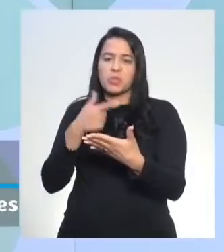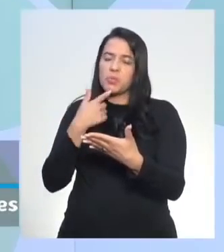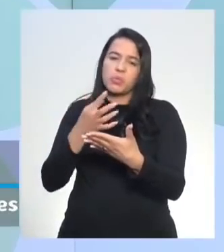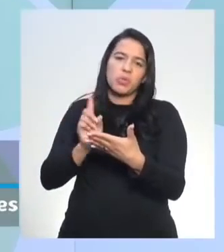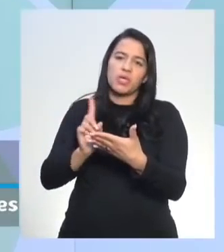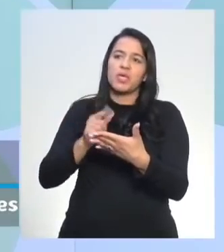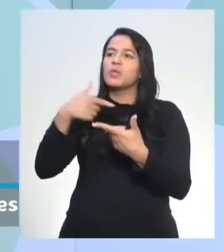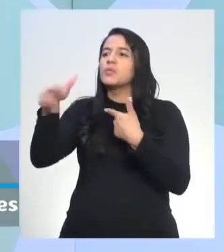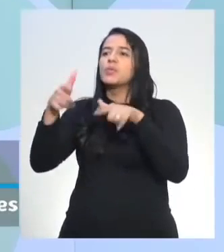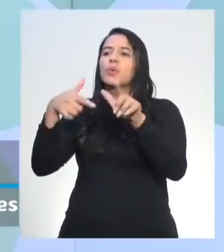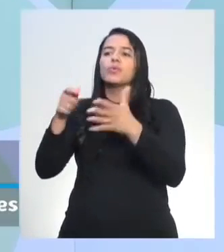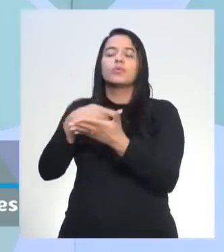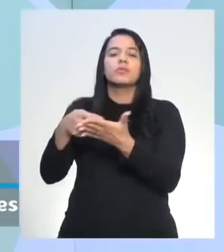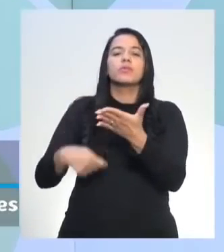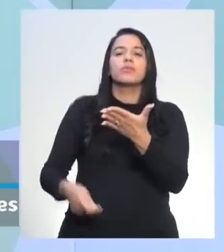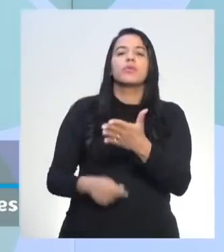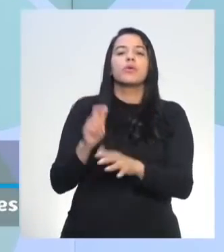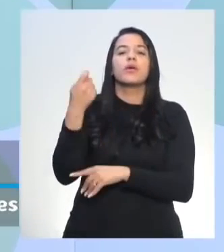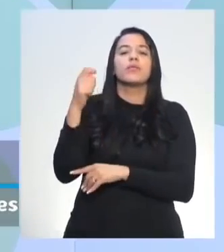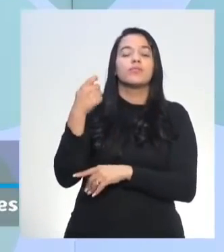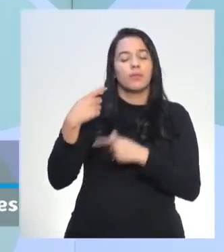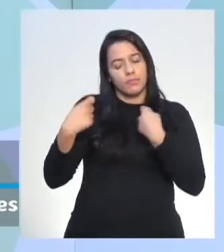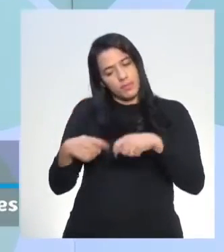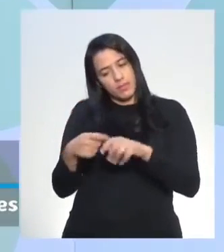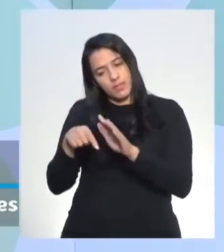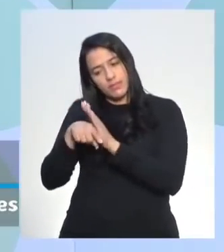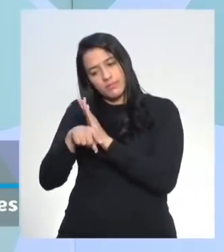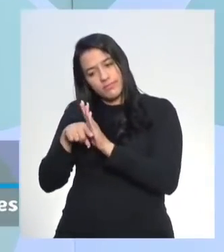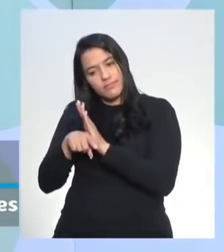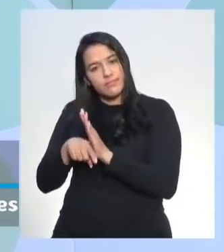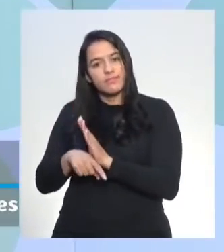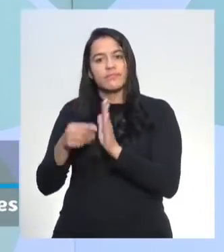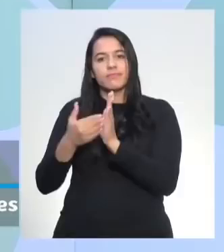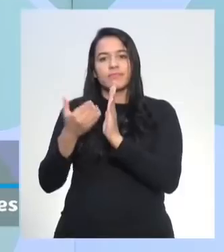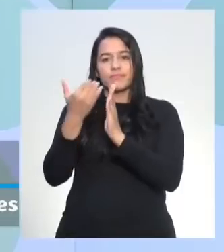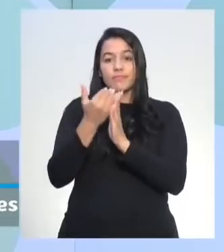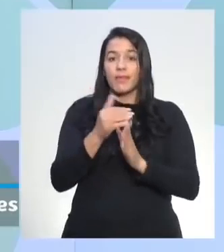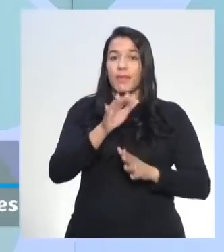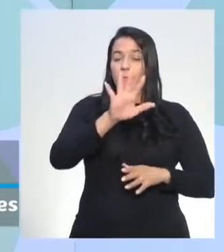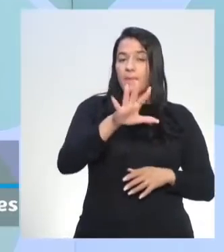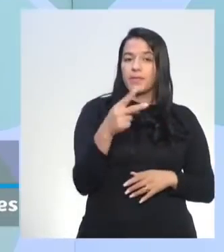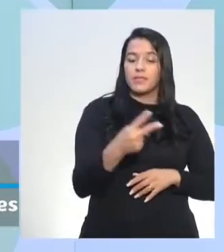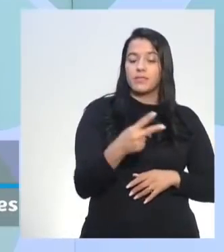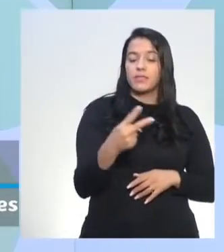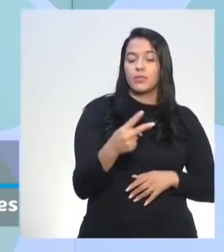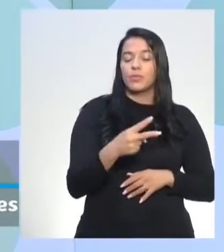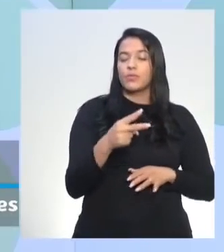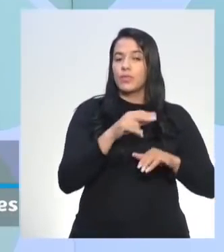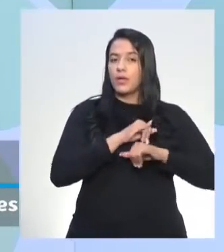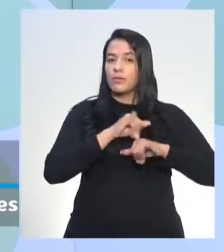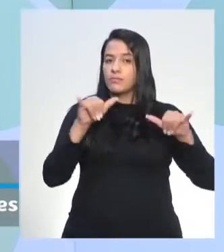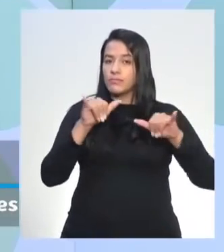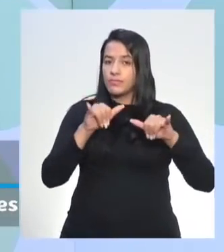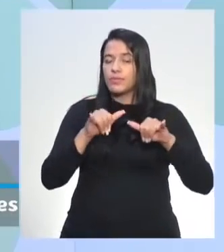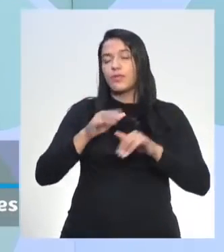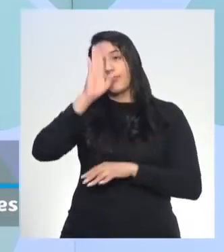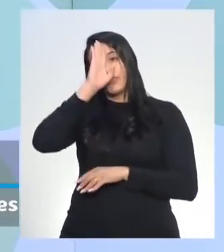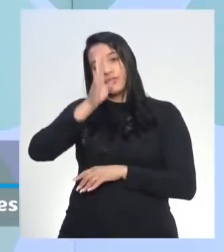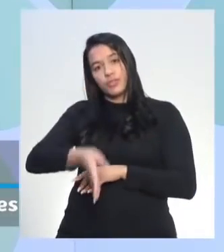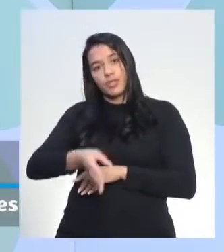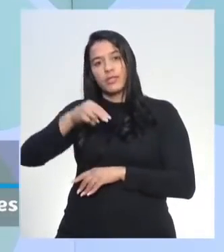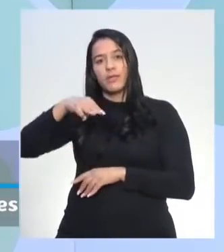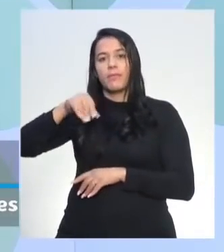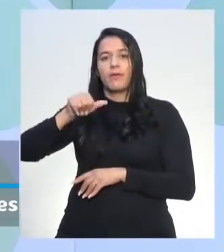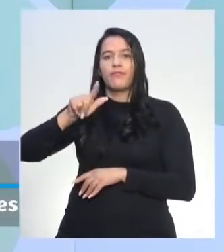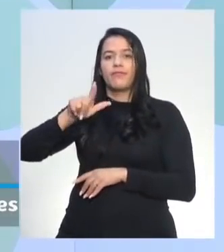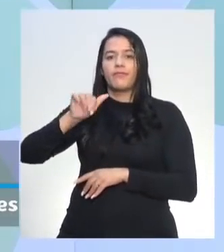argentinos. Né? E aí eu teria que pesquisar um pouco para poder entender tudo isso aí. Já a segunda notícia, não, ela foi mais direta, já falou da Mafalda, já